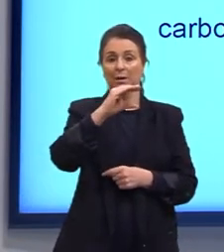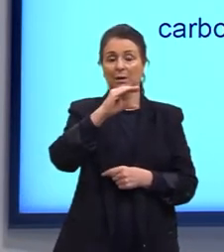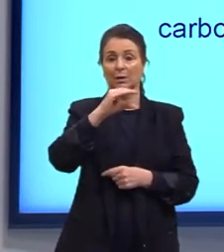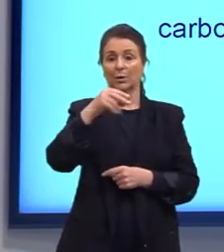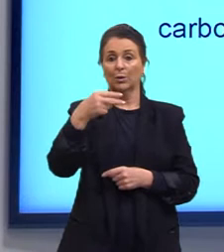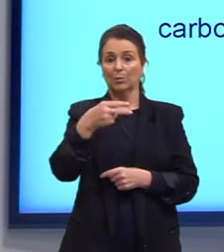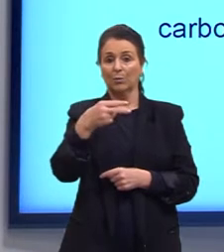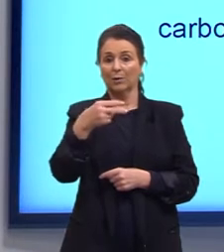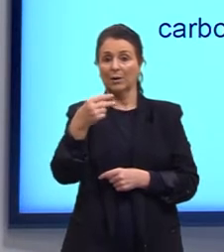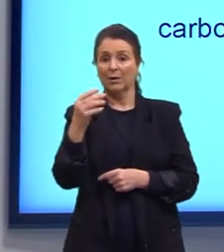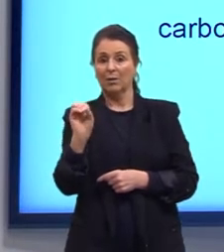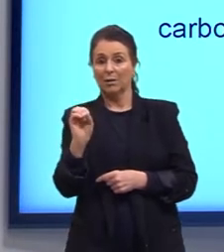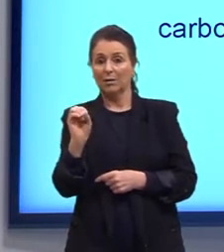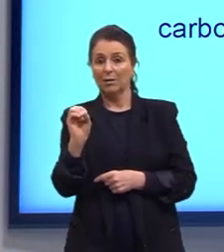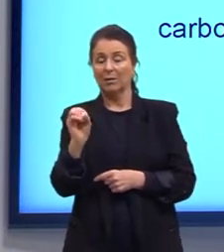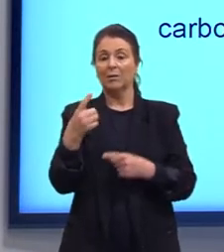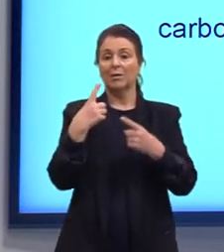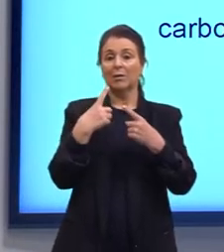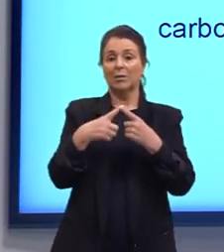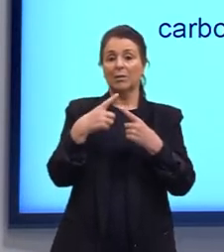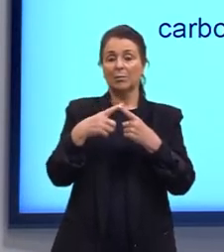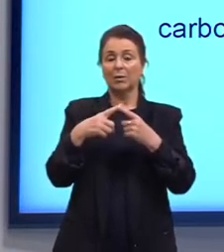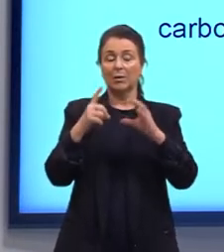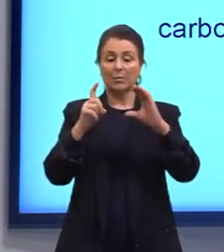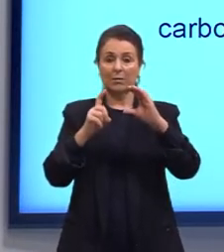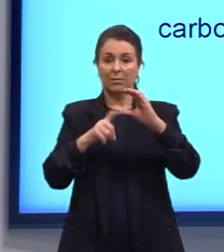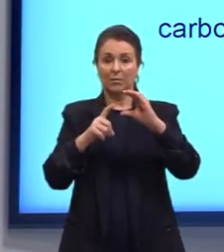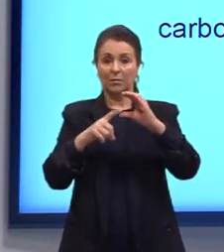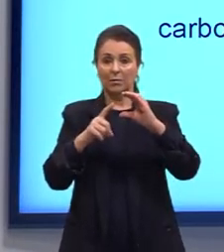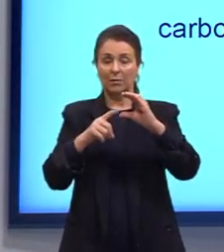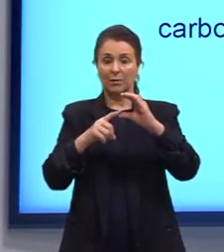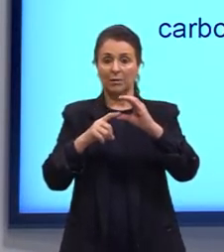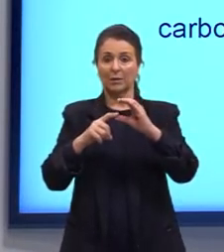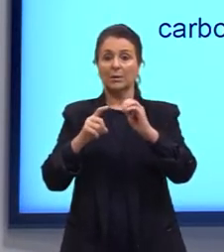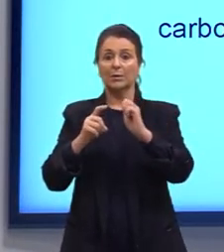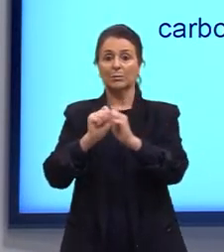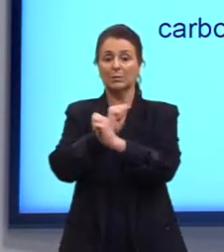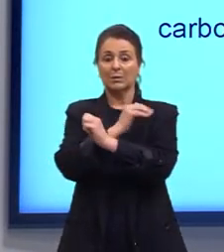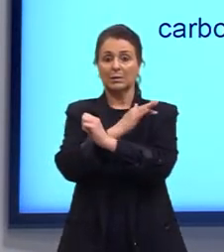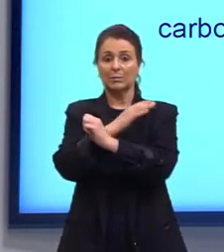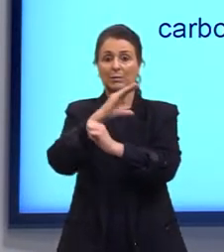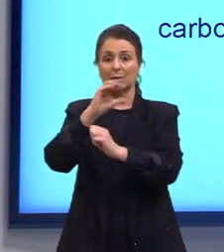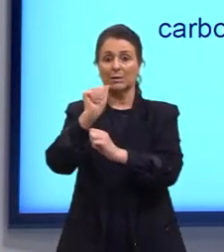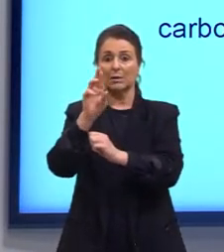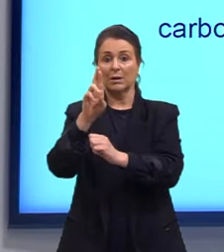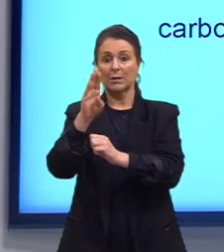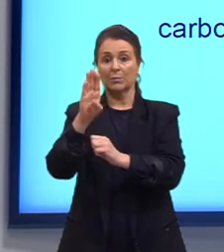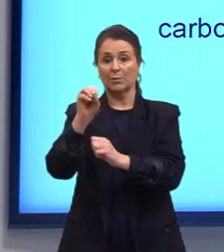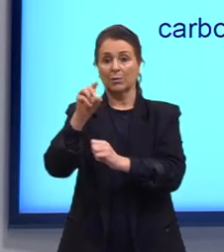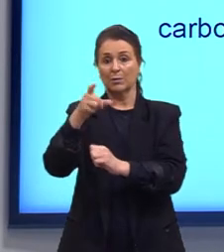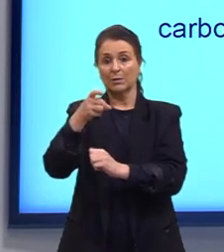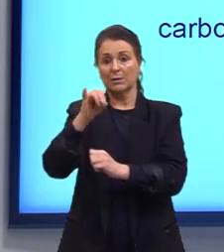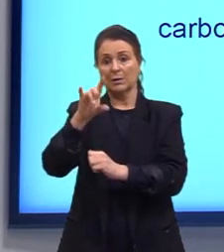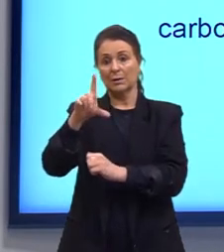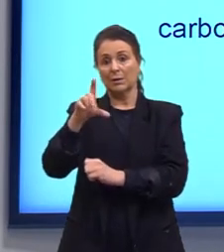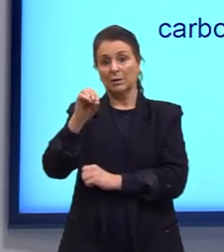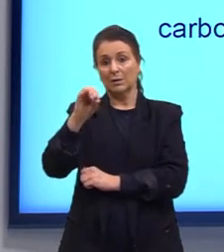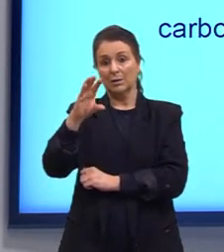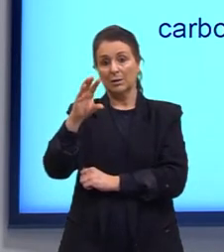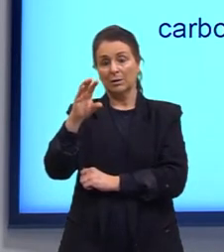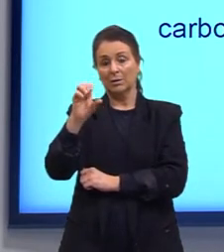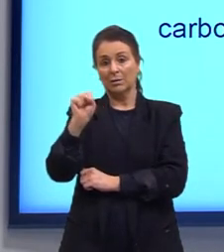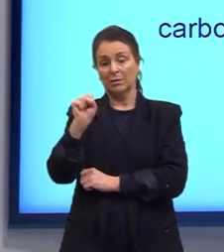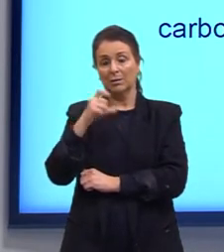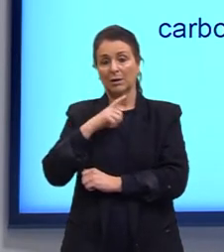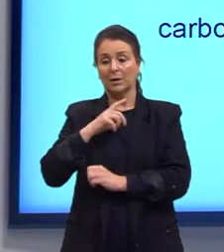porque é uma cadeia derivada dos ácidos carboxílicos então eu vou ter que ela seja junto com